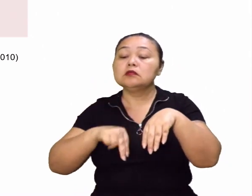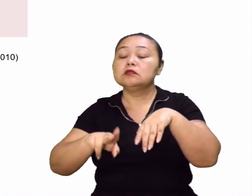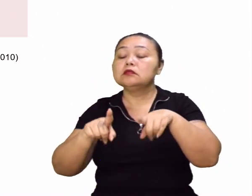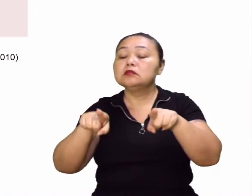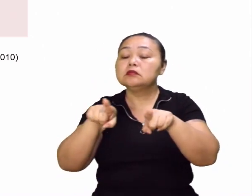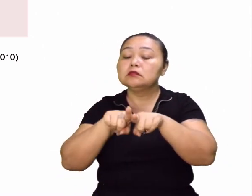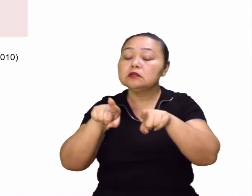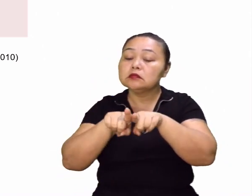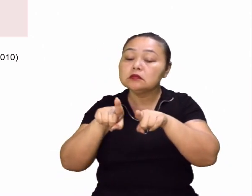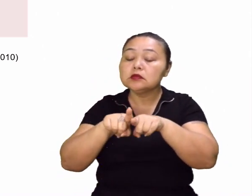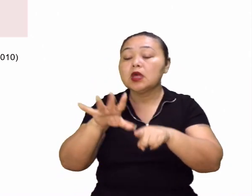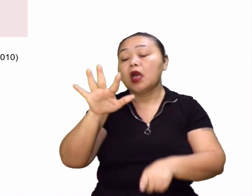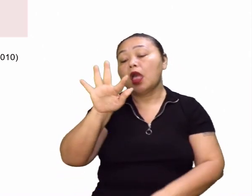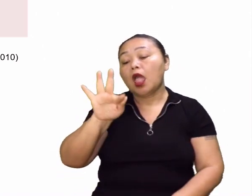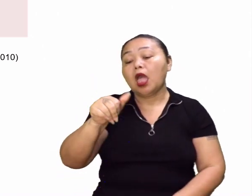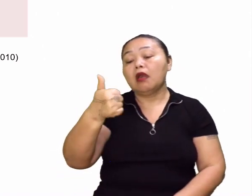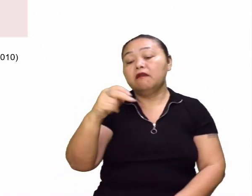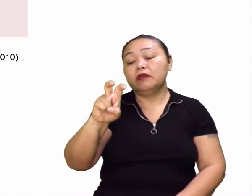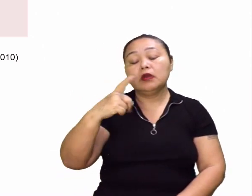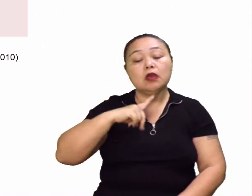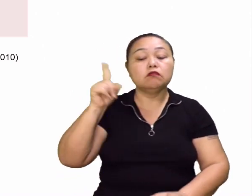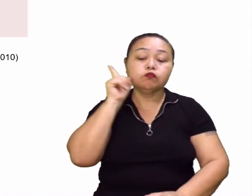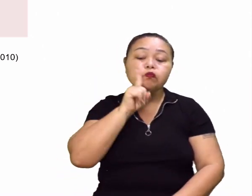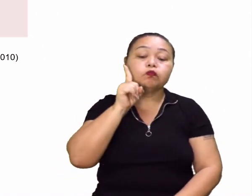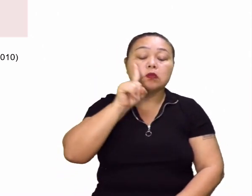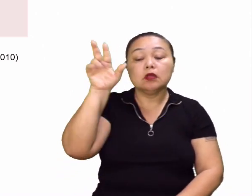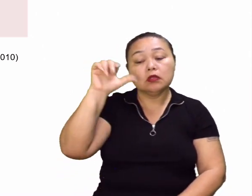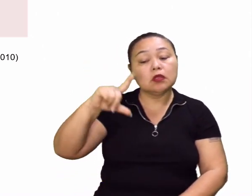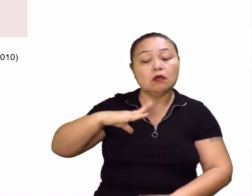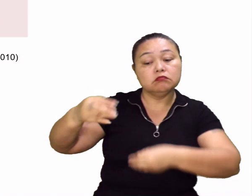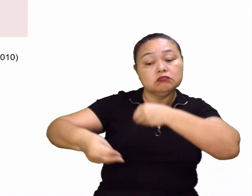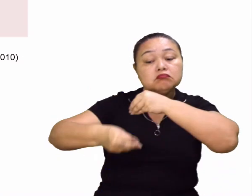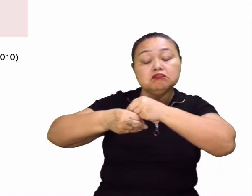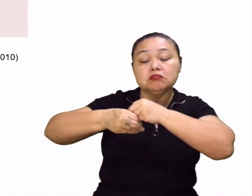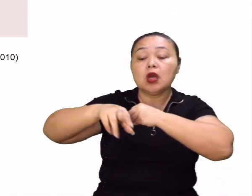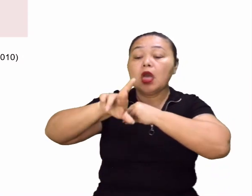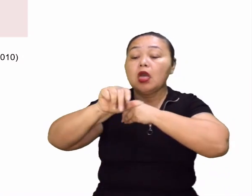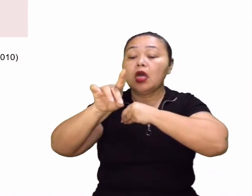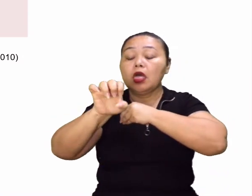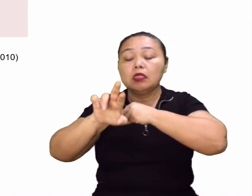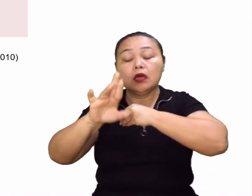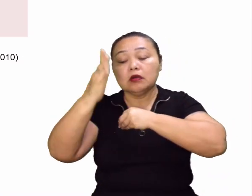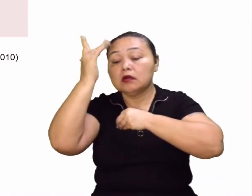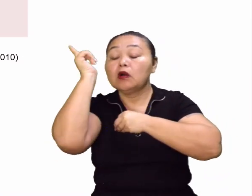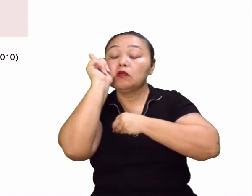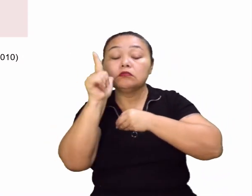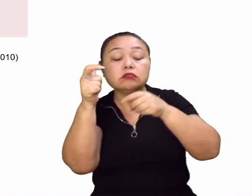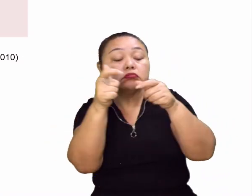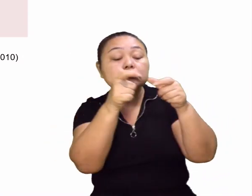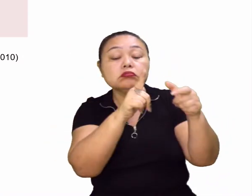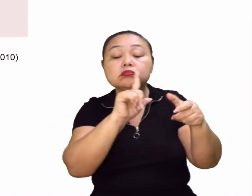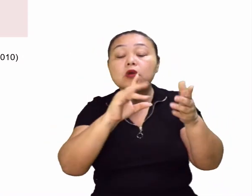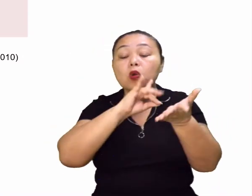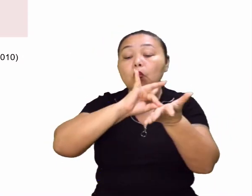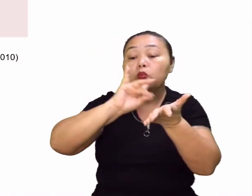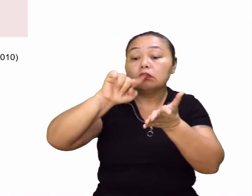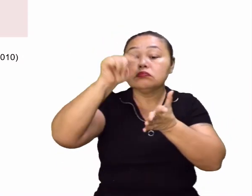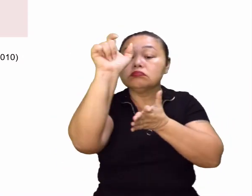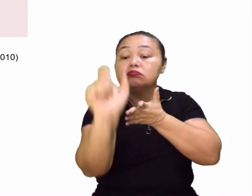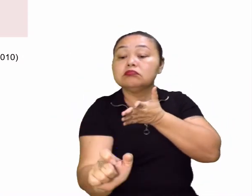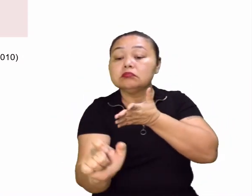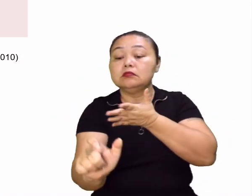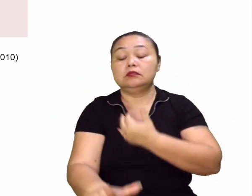soviético, um F-15 norte-americano. Todas elas têm esses radares. Com certeza. Justamente para conseguir localizar o inimigo. Muito